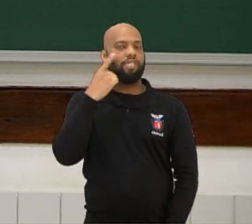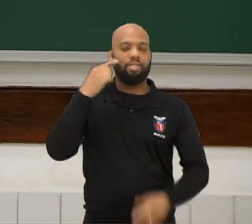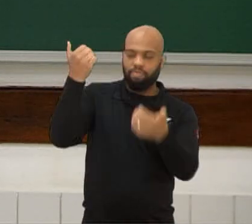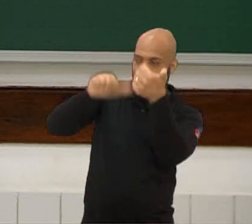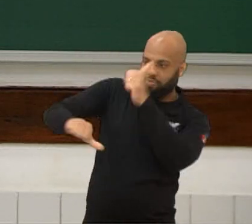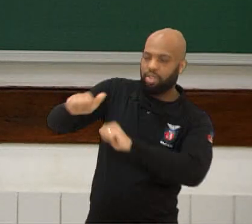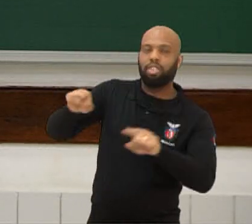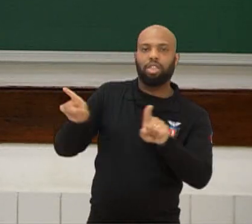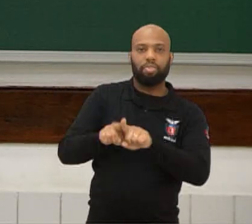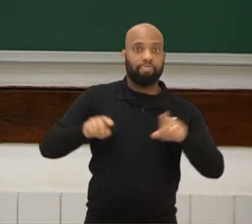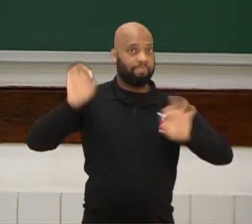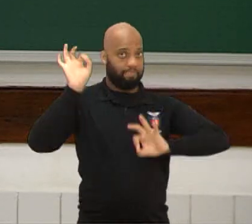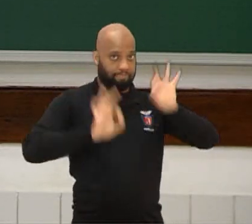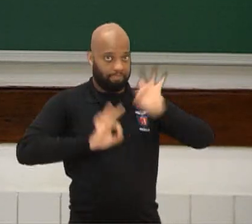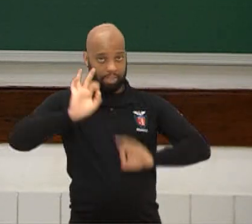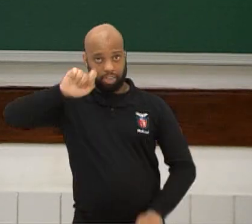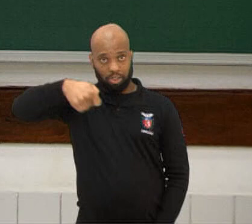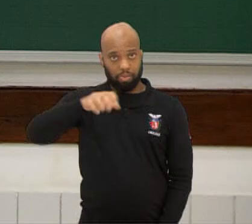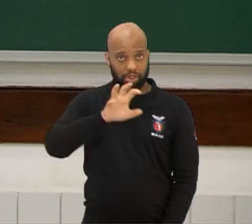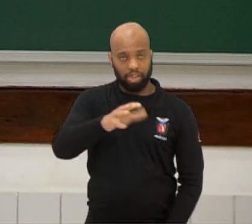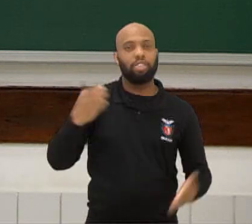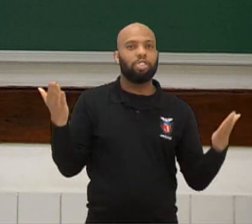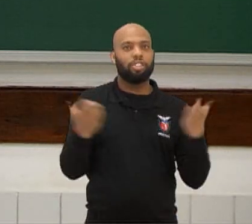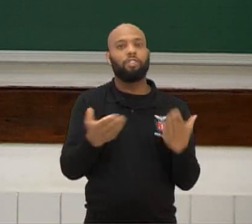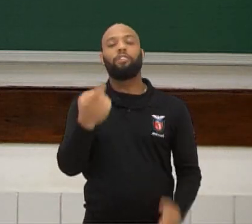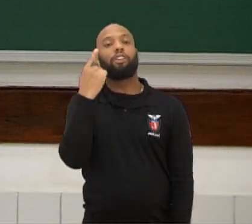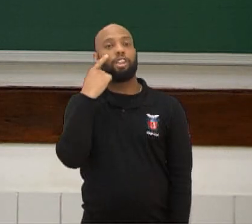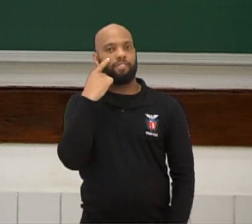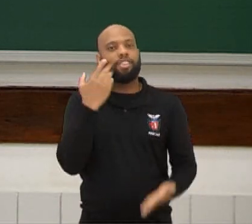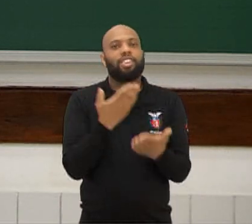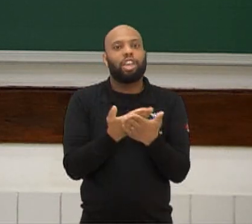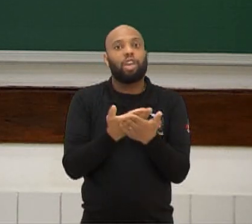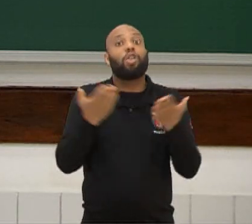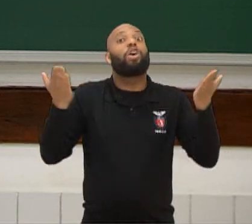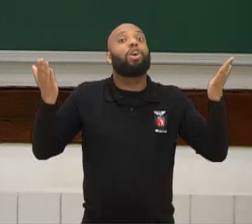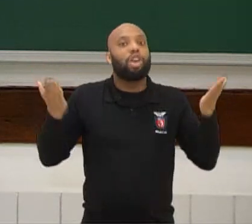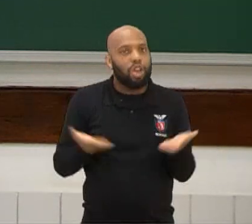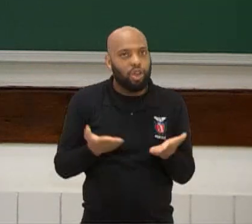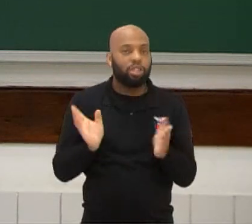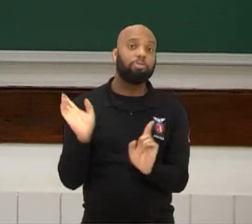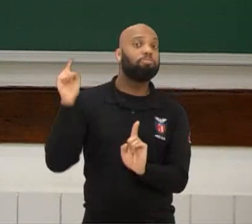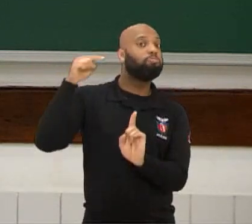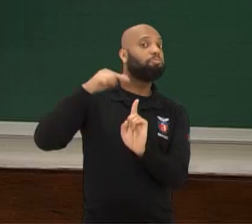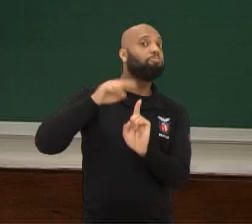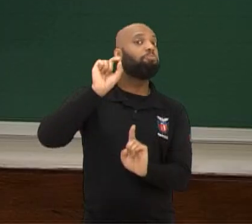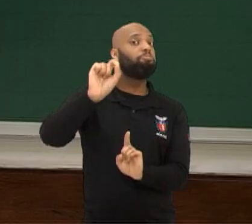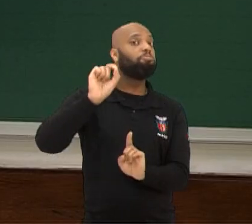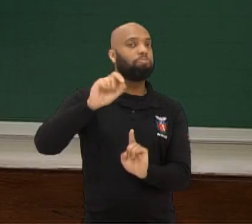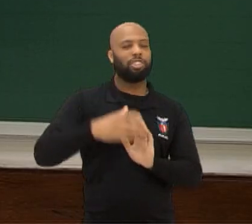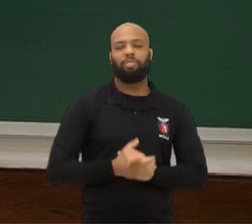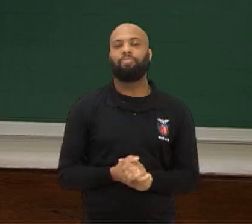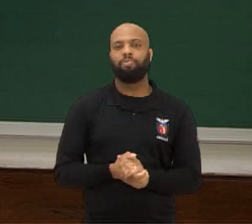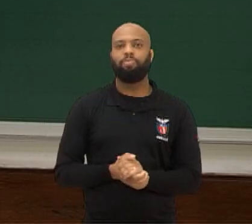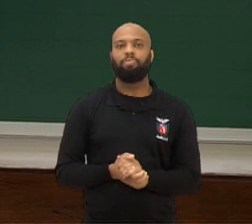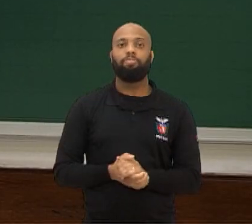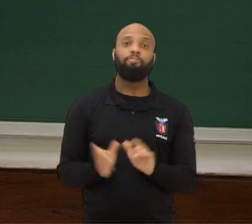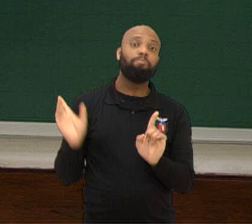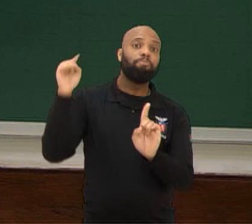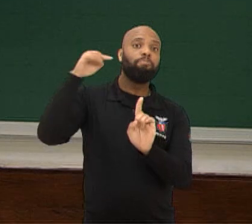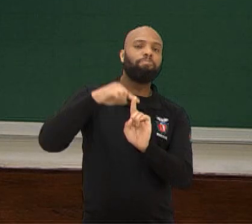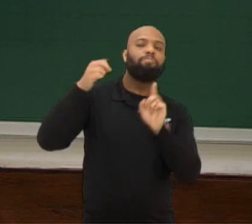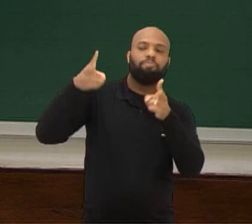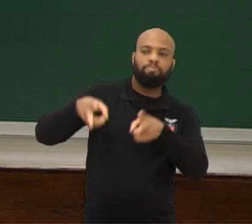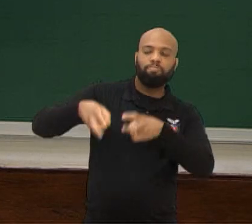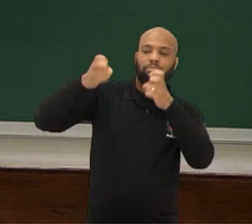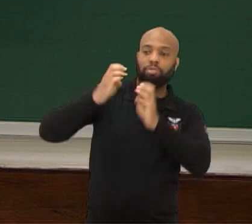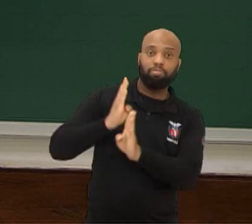bem organizados aí com o trabalho, vamos lá para a nossa aula de hoje. O objetivo, então, o que nós temos como objetivo? Identificar